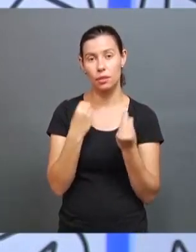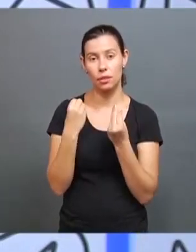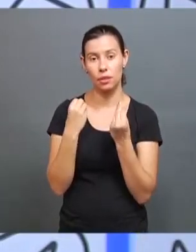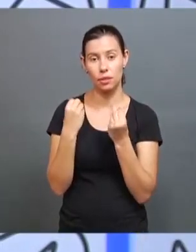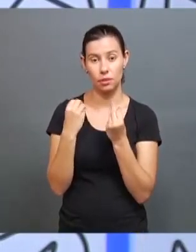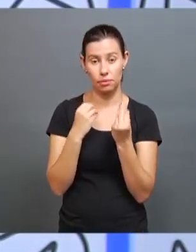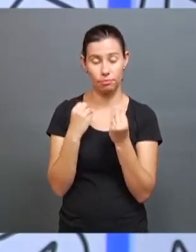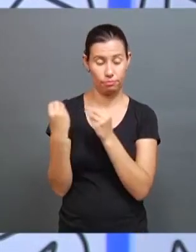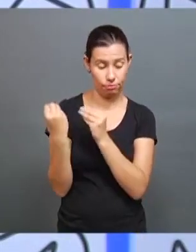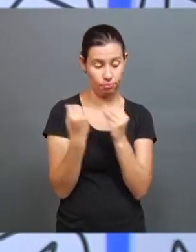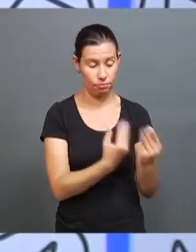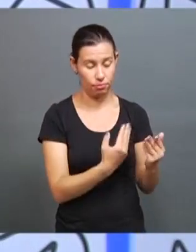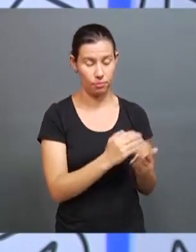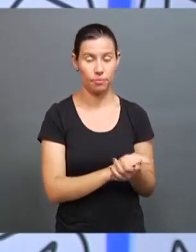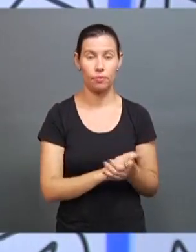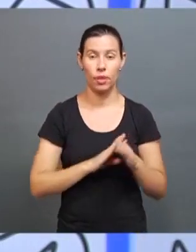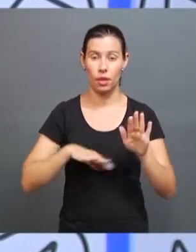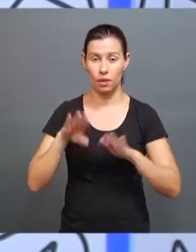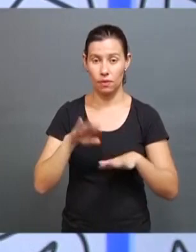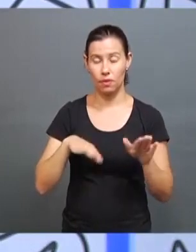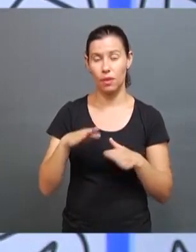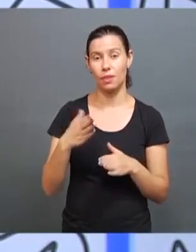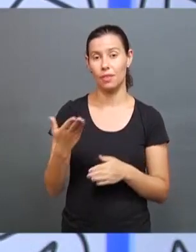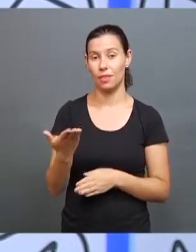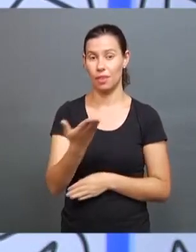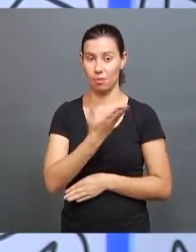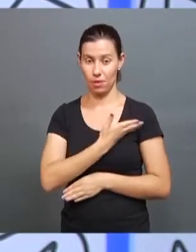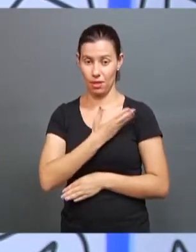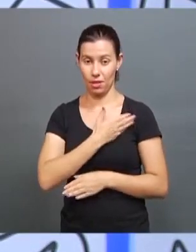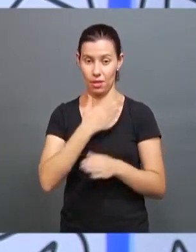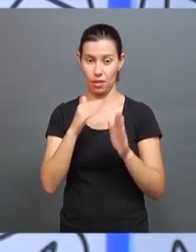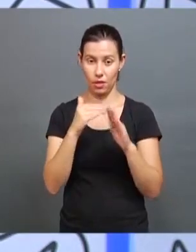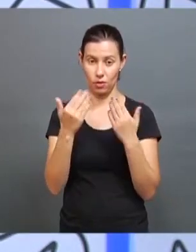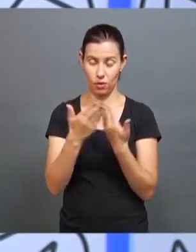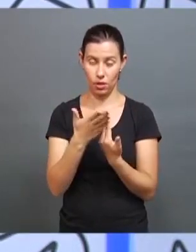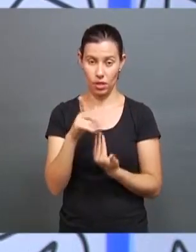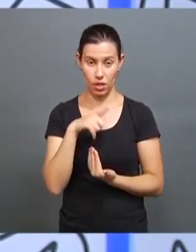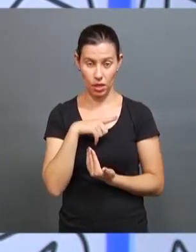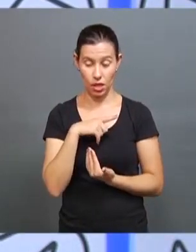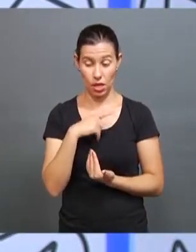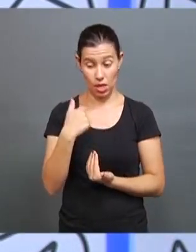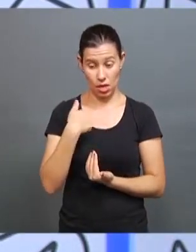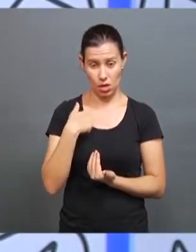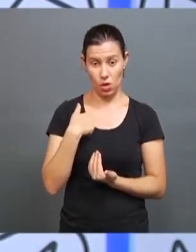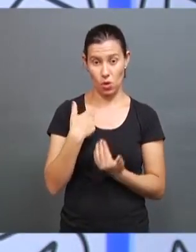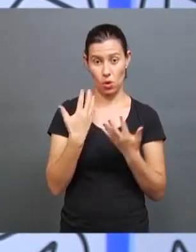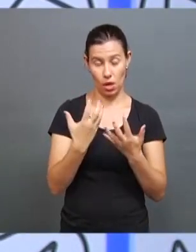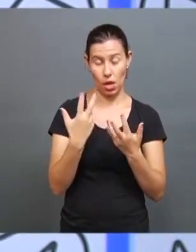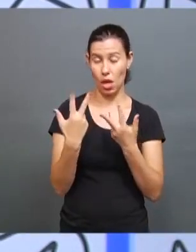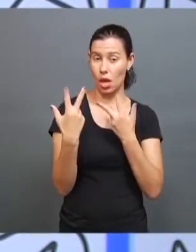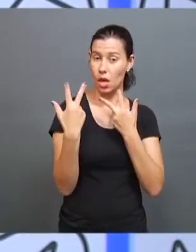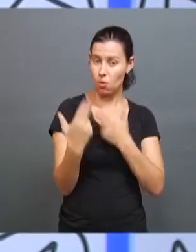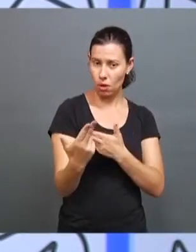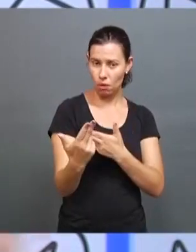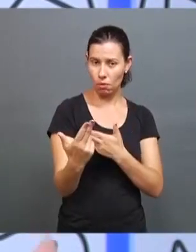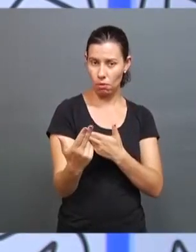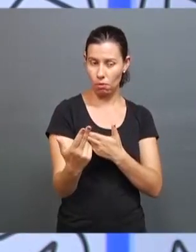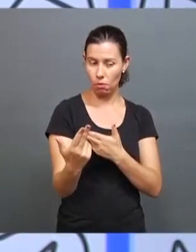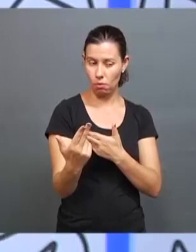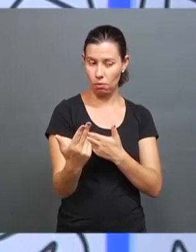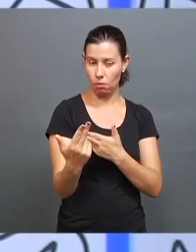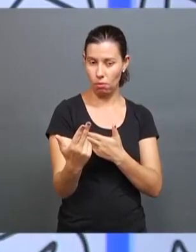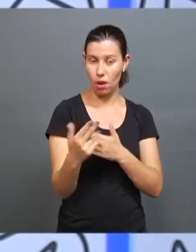uma coleguinha na escola que tem e eu quero ficar igual a ela. Não, mas por quê? Então, dar voz para essa criança e não só